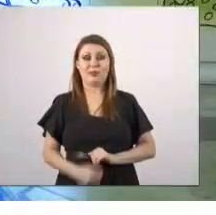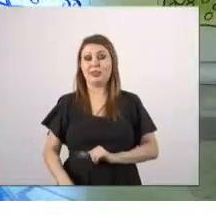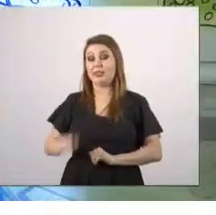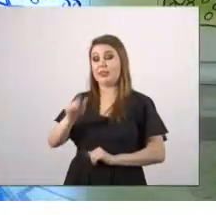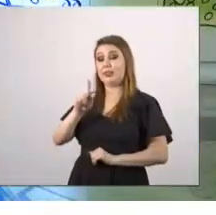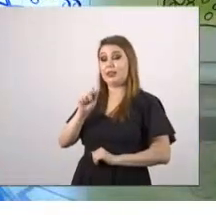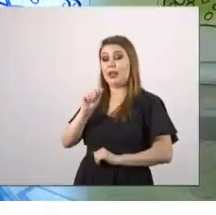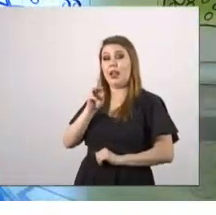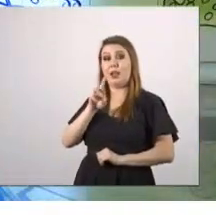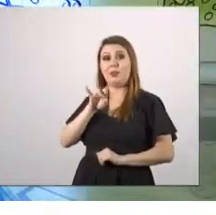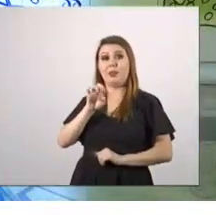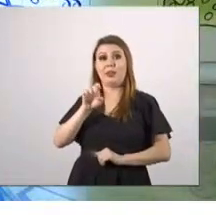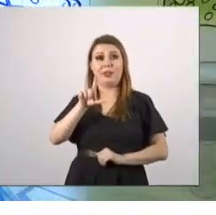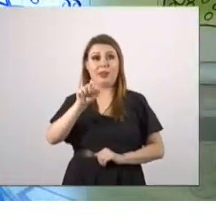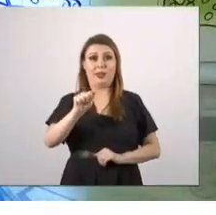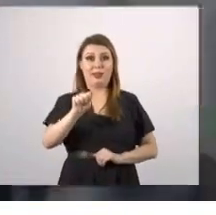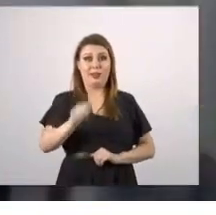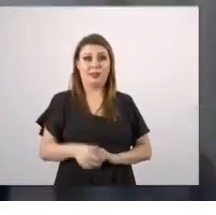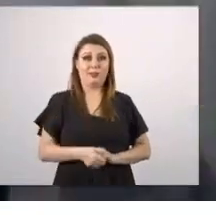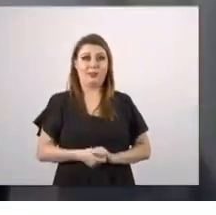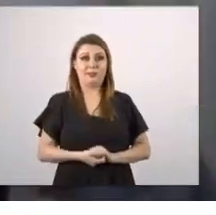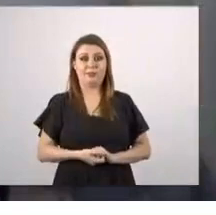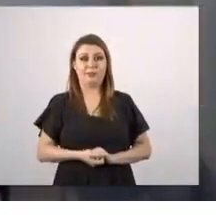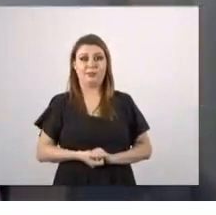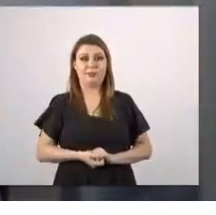Gabriela Alves de Jesus,